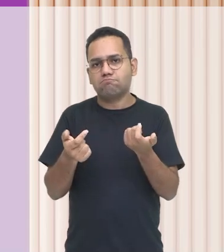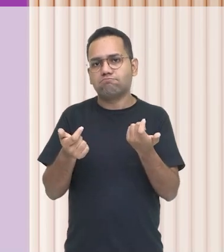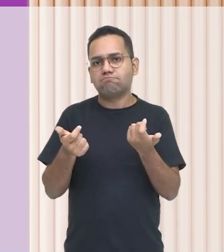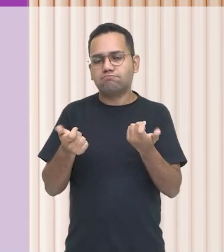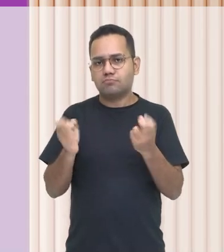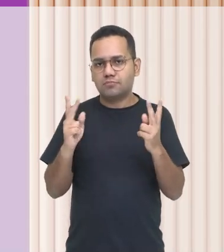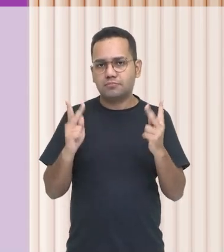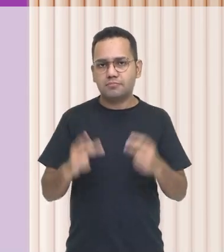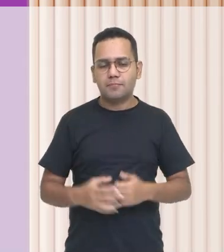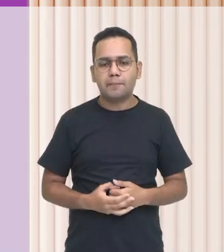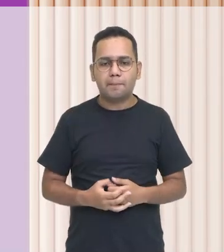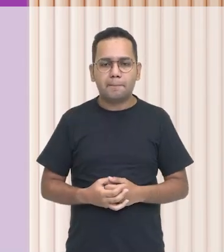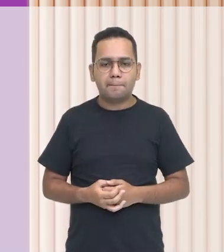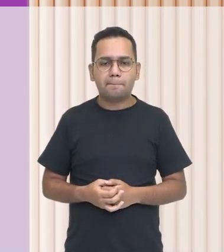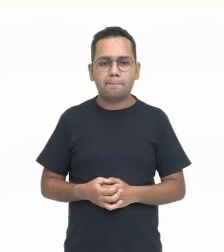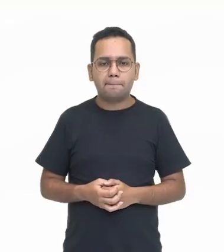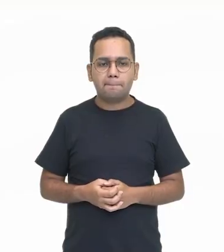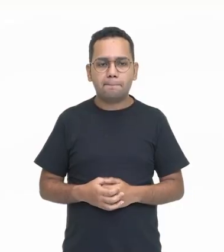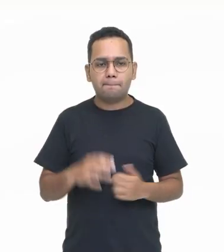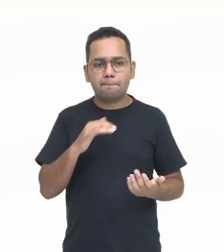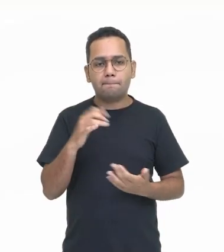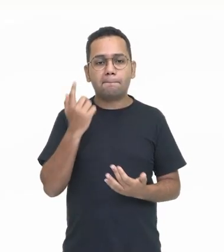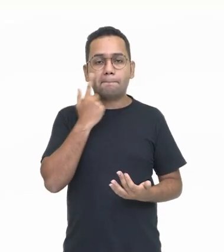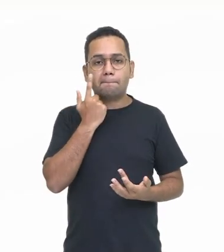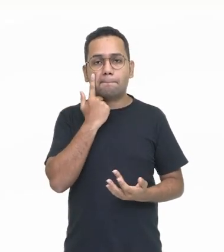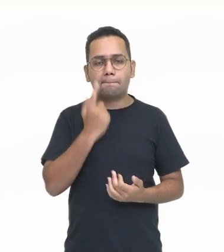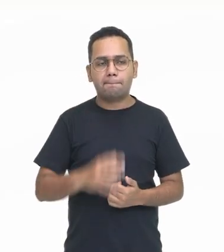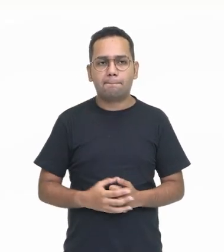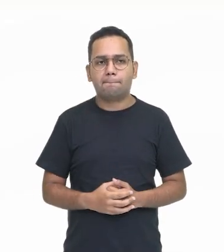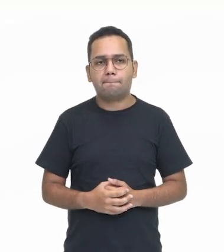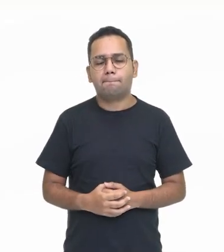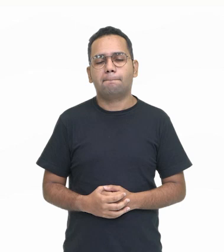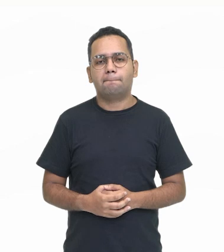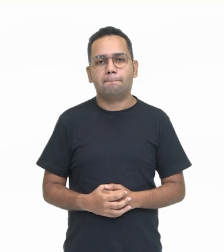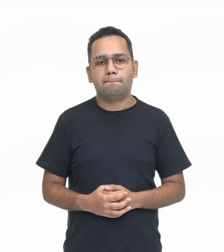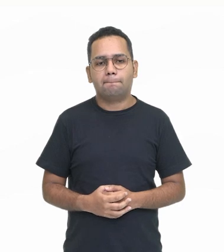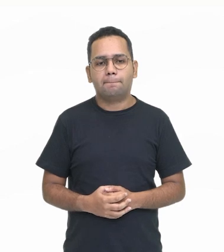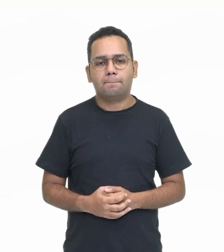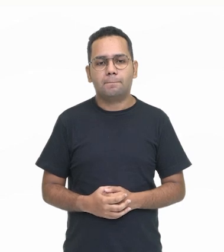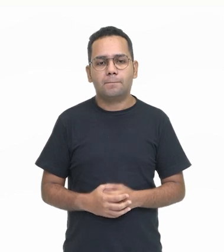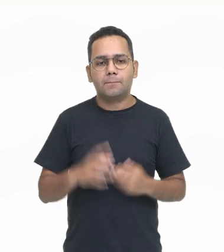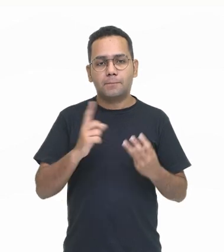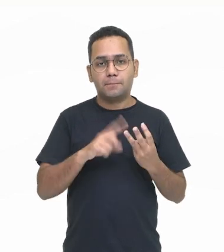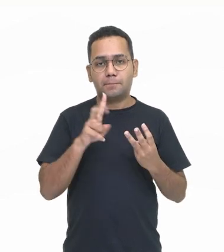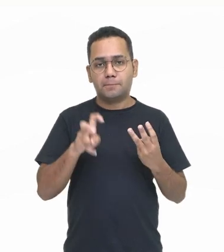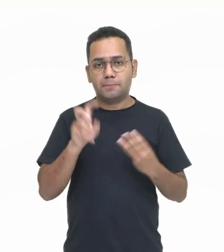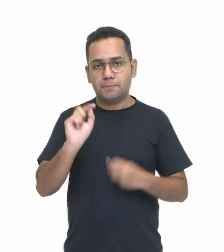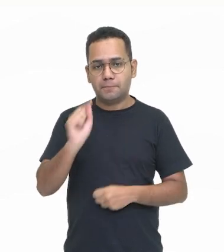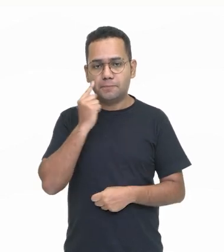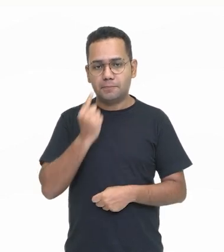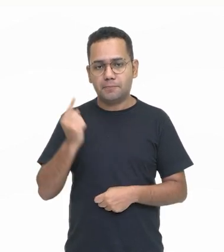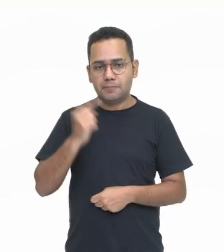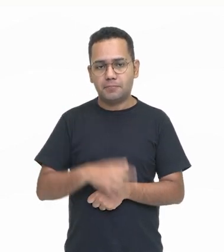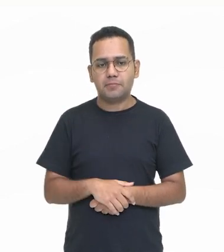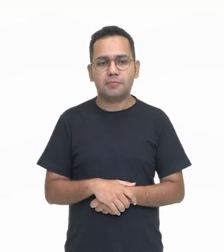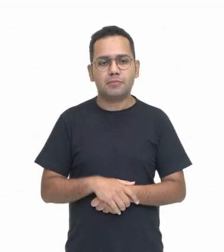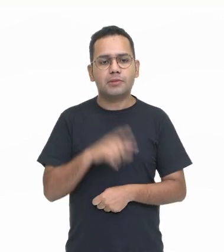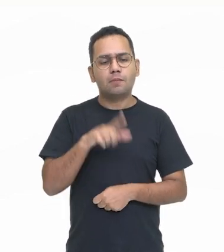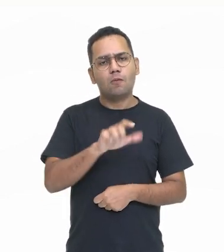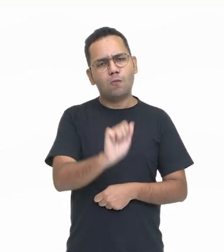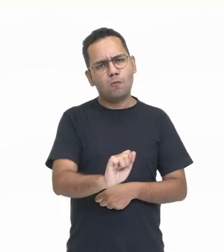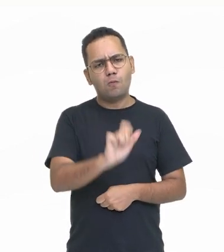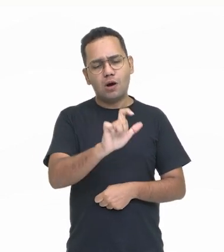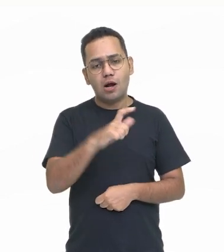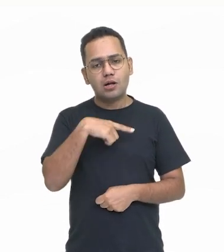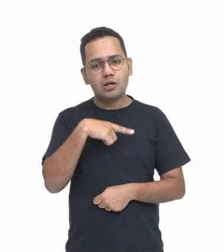né, com relação ao arranjo, veja aqui na cartela, né, quando a questão trata-se de um arranjo, que quer dizer quando a ordem